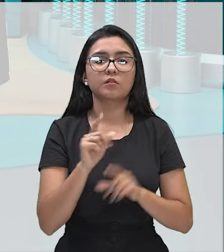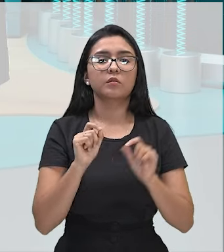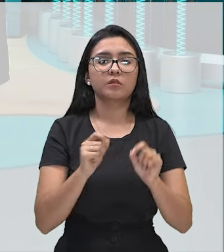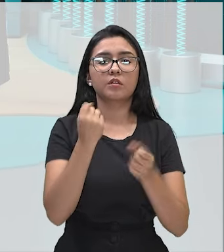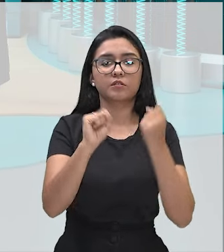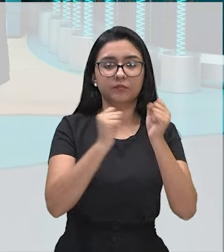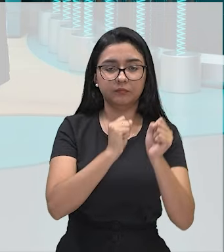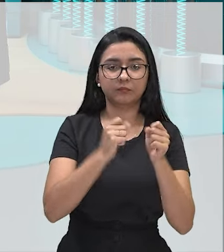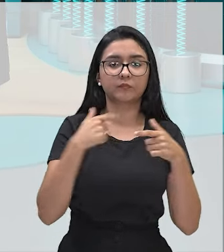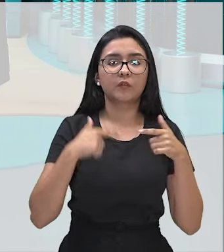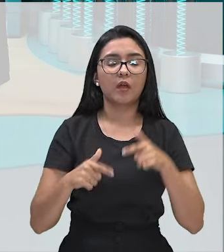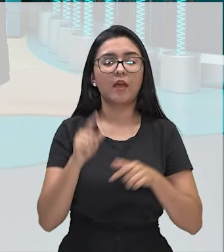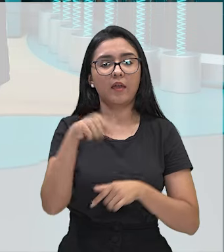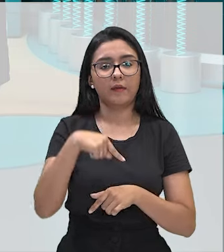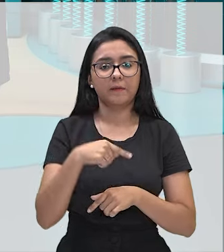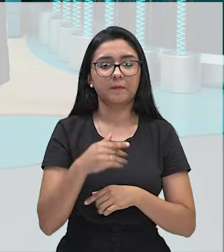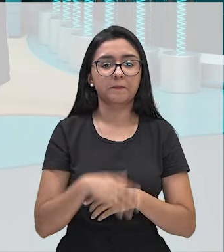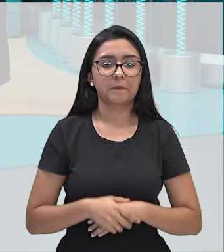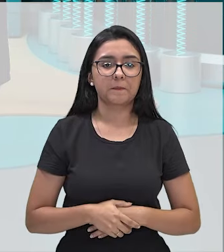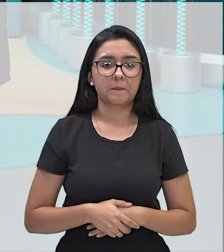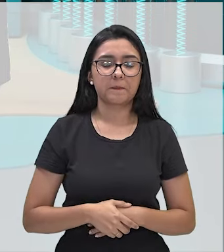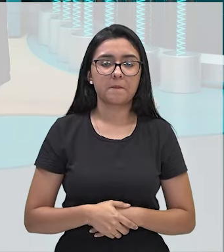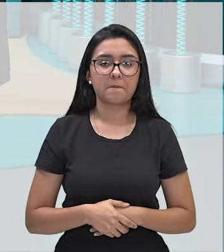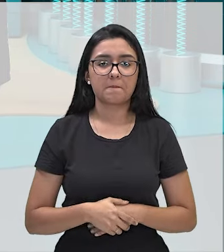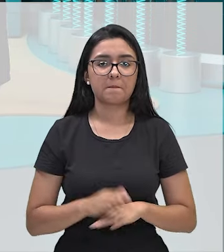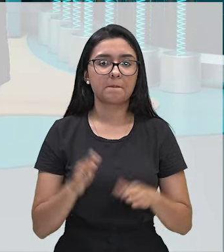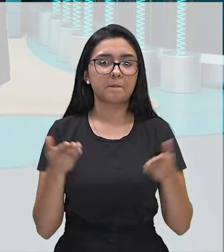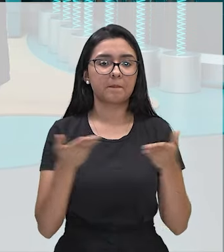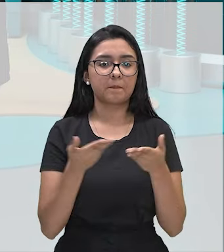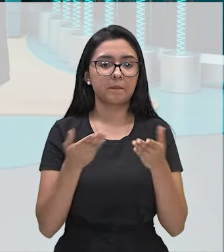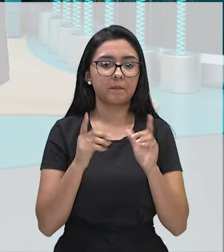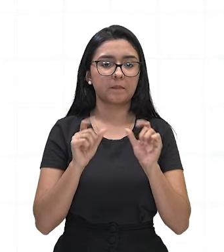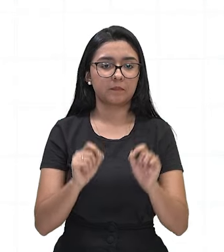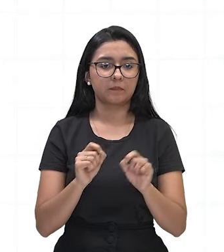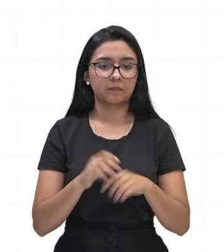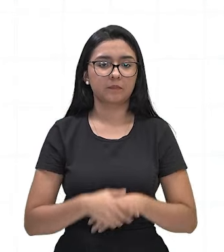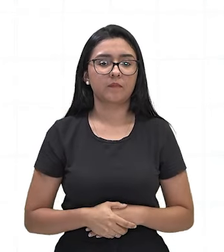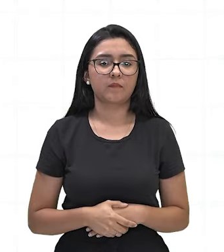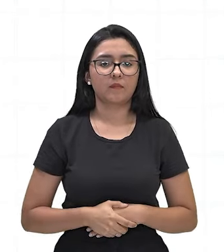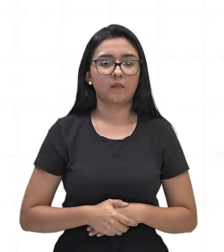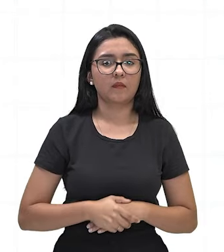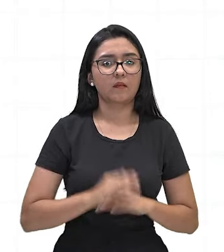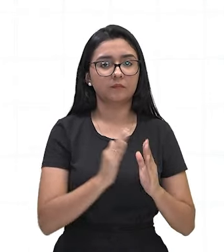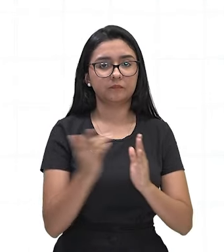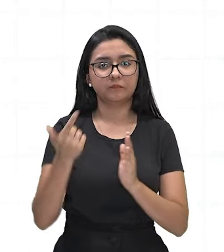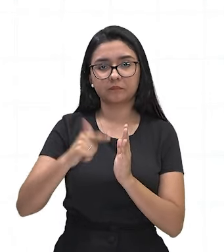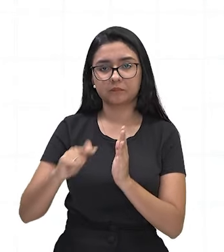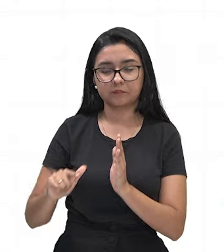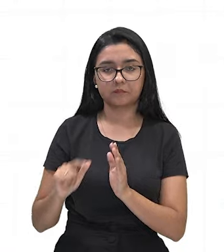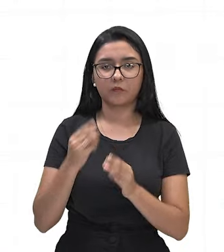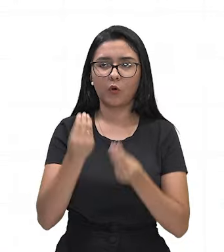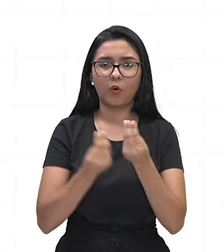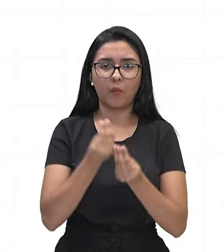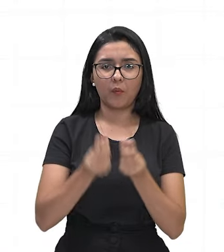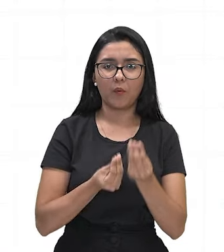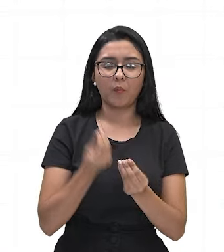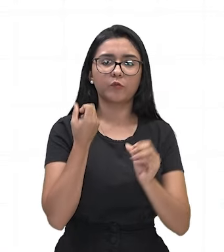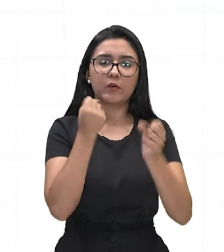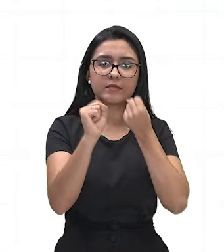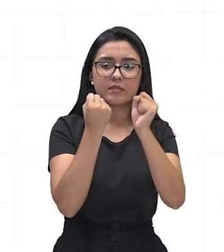ginástica localizada são esses falando agora sobre séries e repetições como é que se configur curam essas séries e